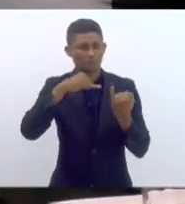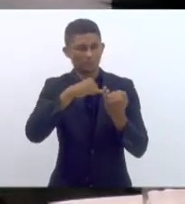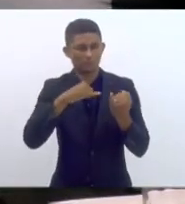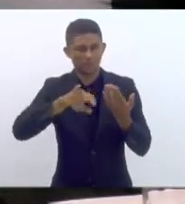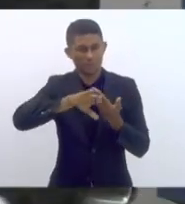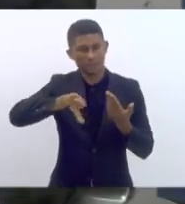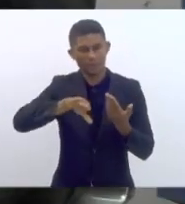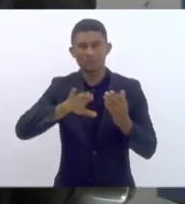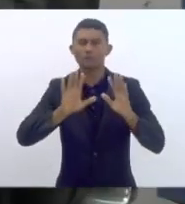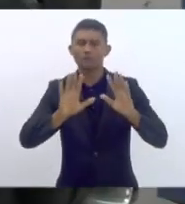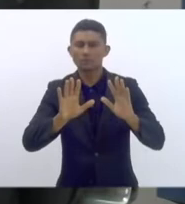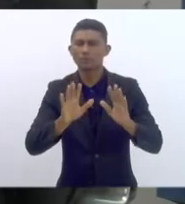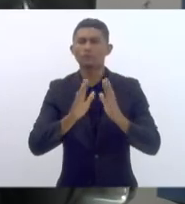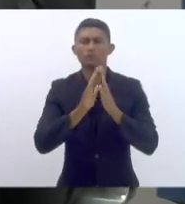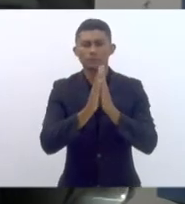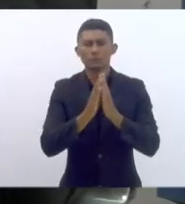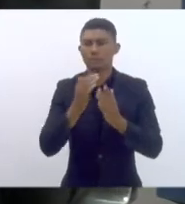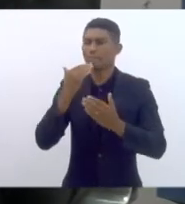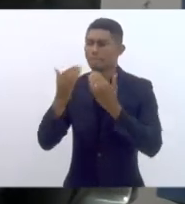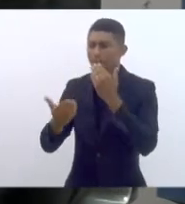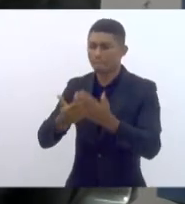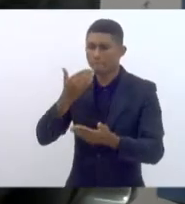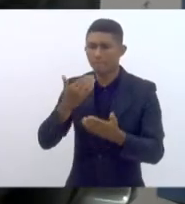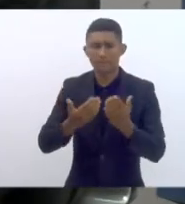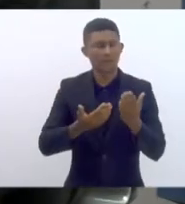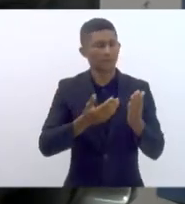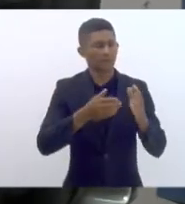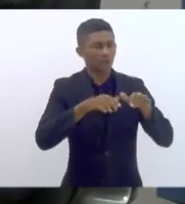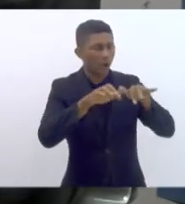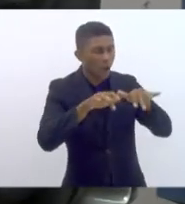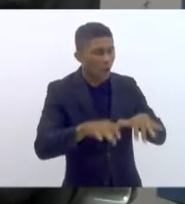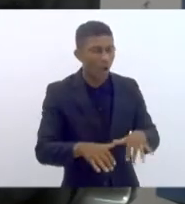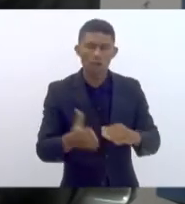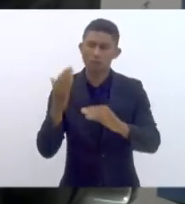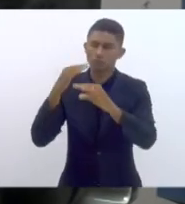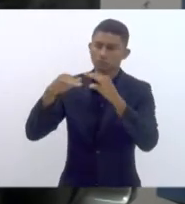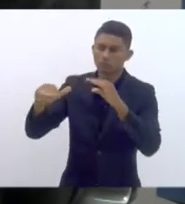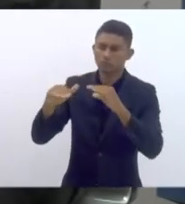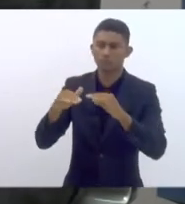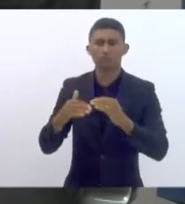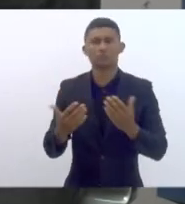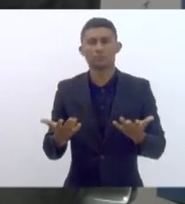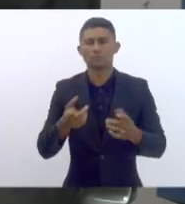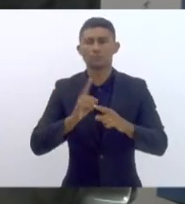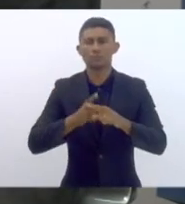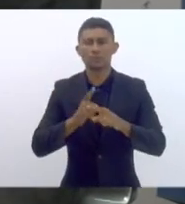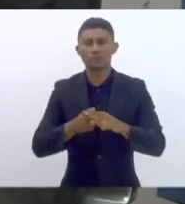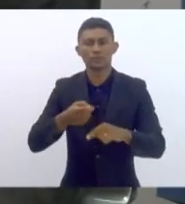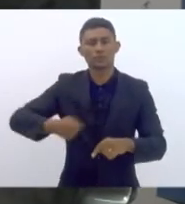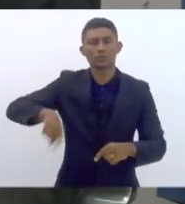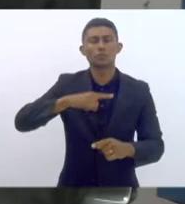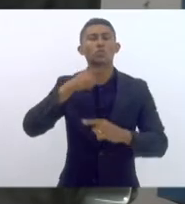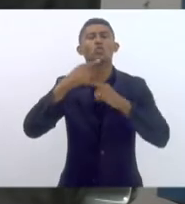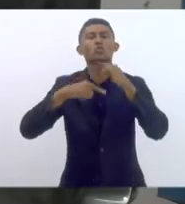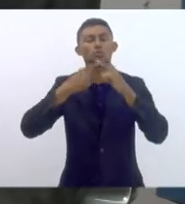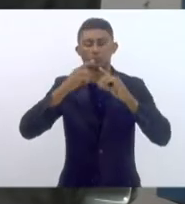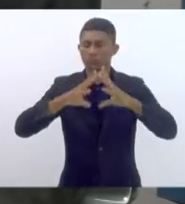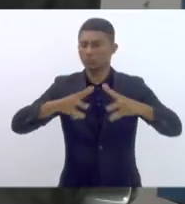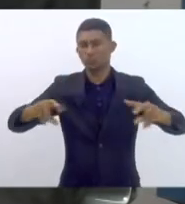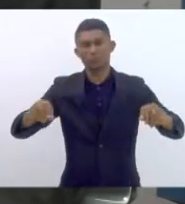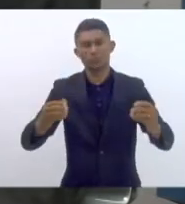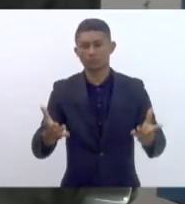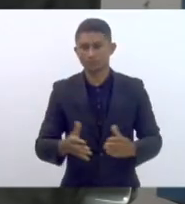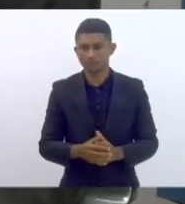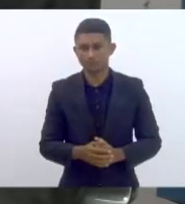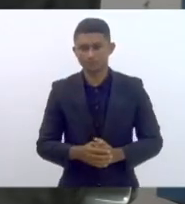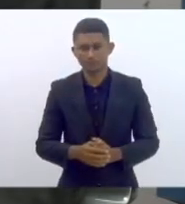mas de qualquer jeito pede para mandar por escrito. Faz favor. Correto. Obrigado. Que aí nós ficamos mais com dúvida nenhuma. Deputado, se eu não